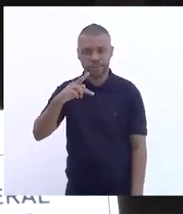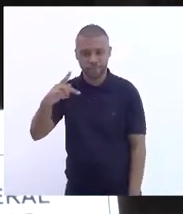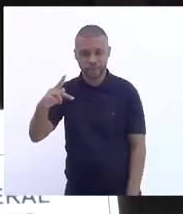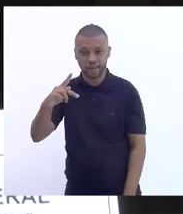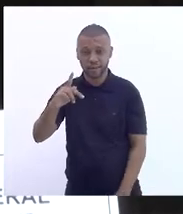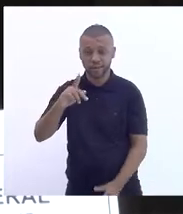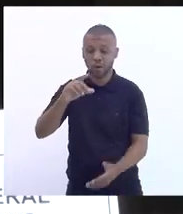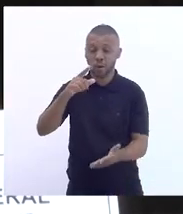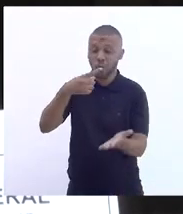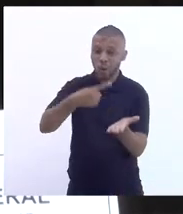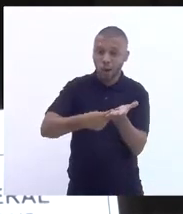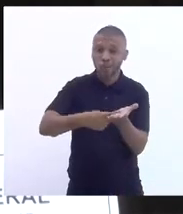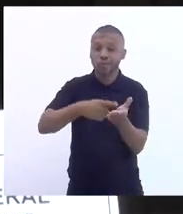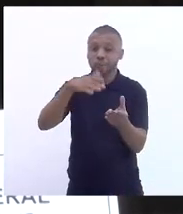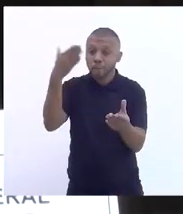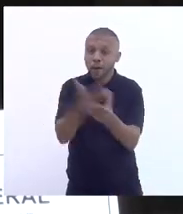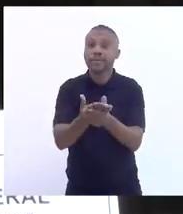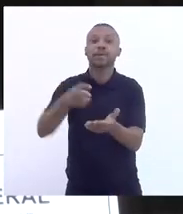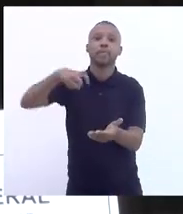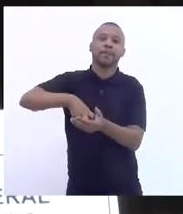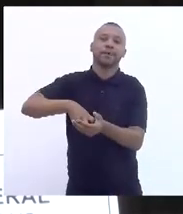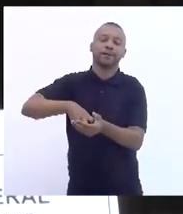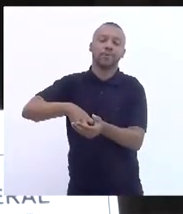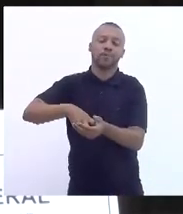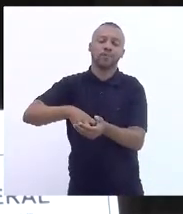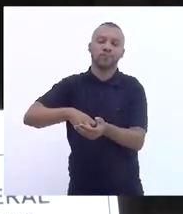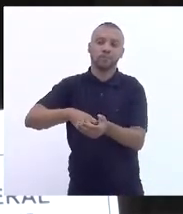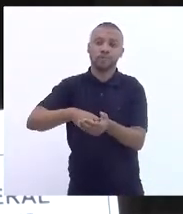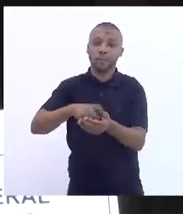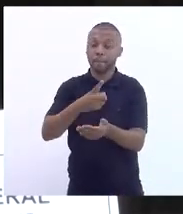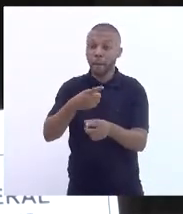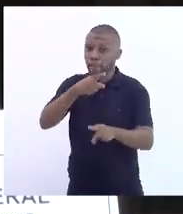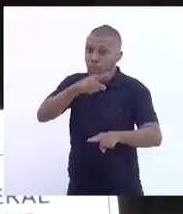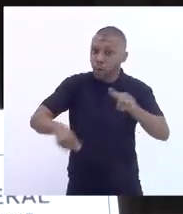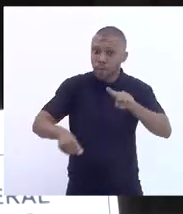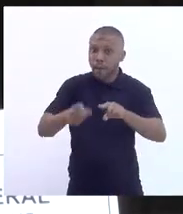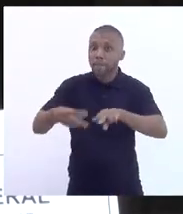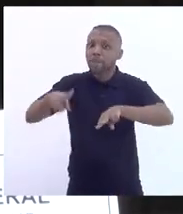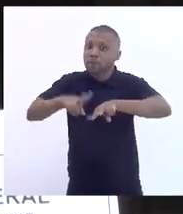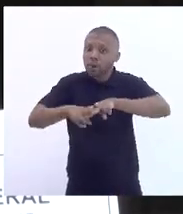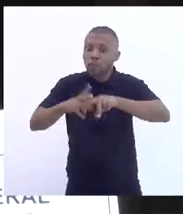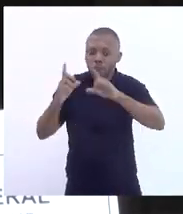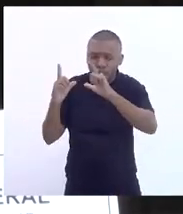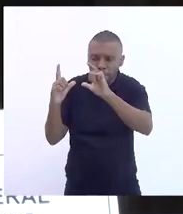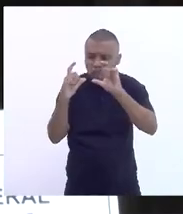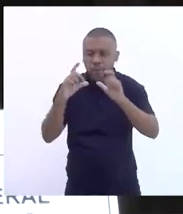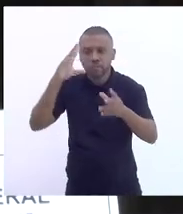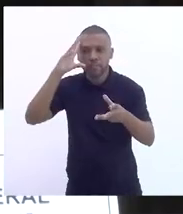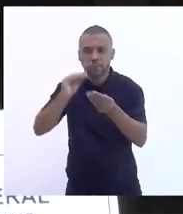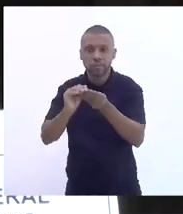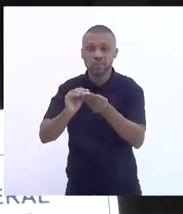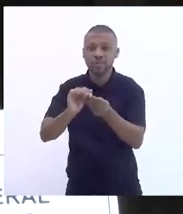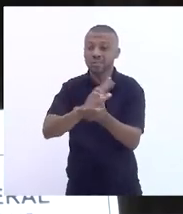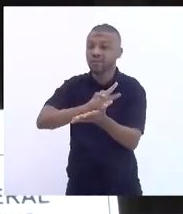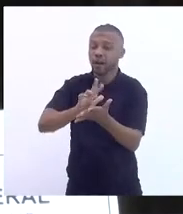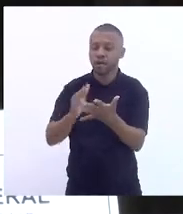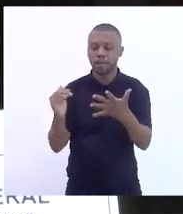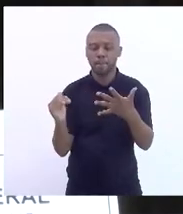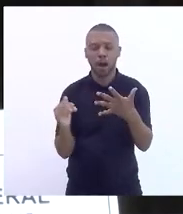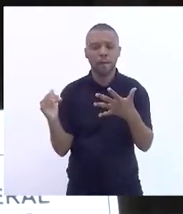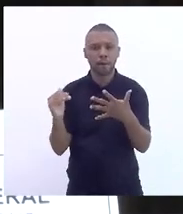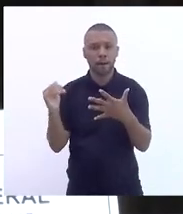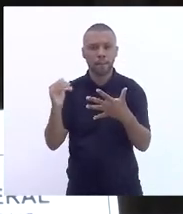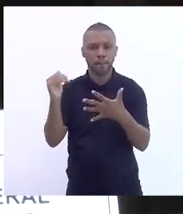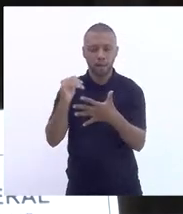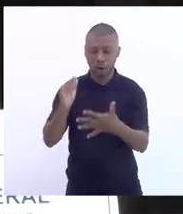a prisão unicamente o reconhecimento fotográfico tô falando isso porque são várias camadas de um estado racista que